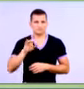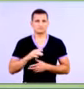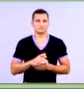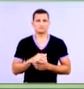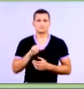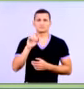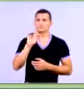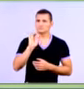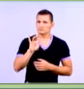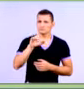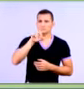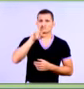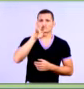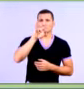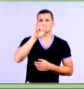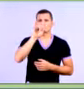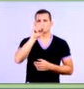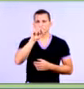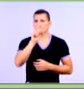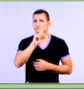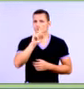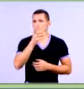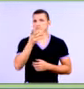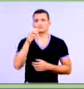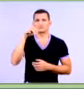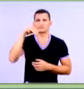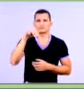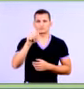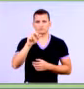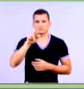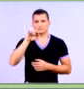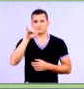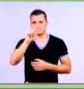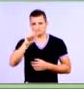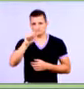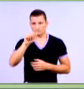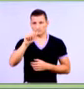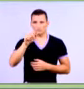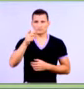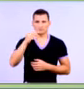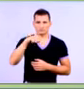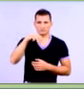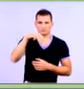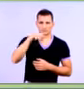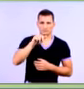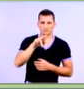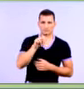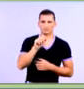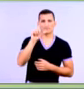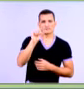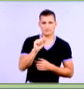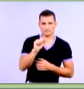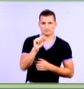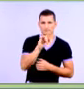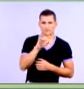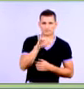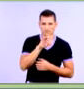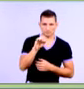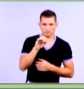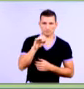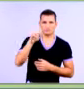só para o Luiz? Não, olha, no caso da Maria, a Mara é menor alfabeticamente e a Nair é